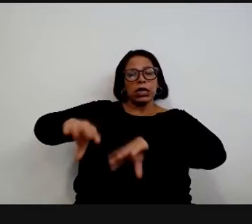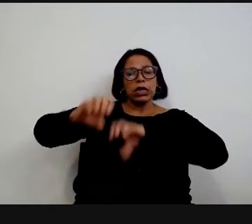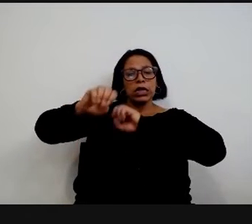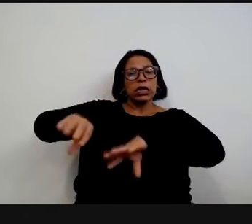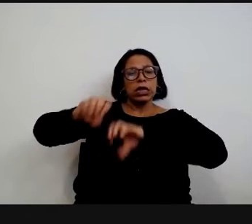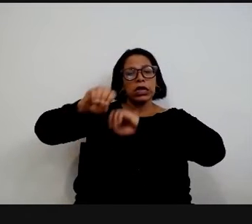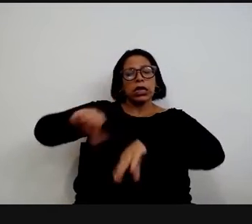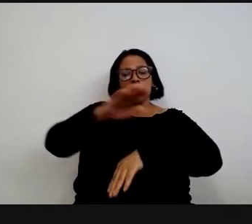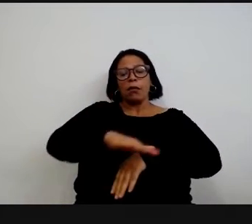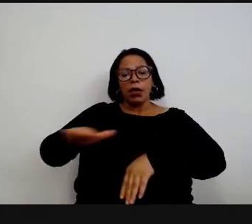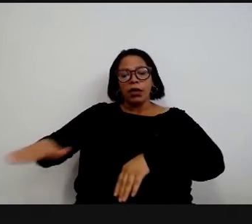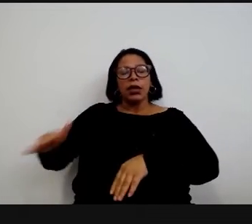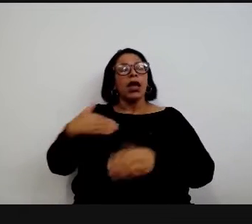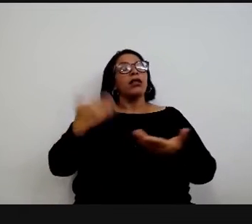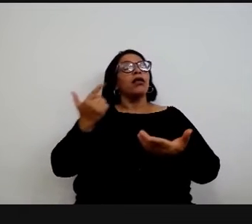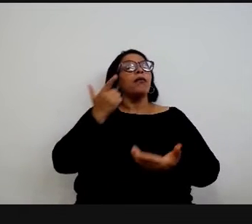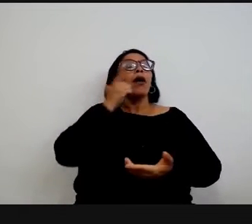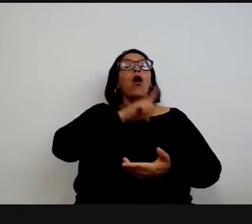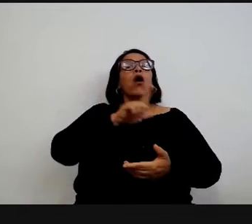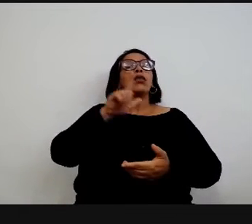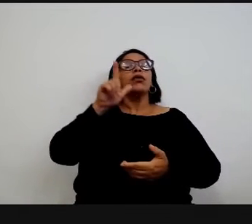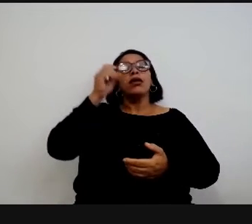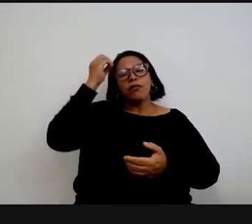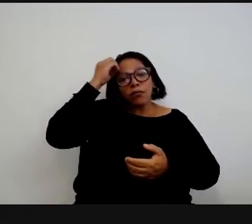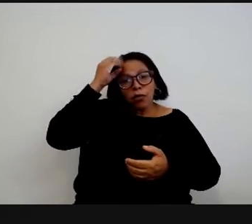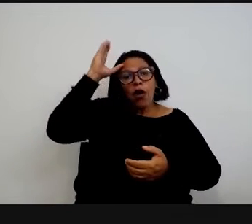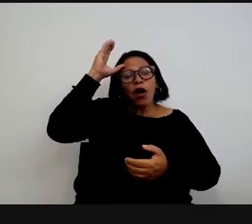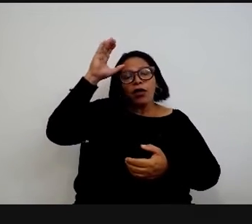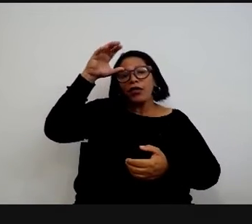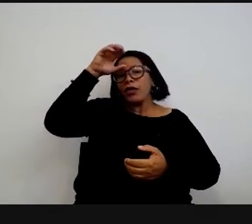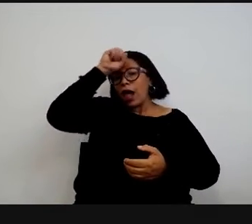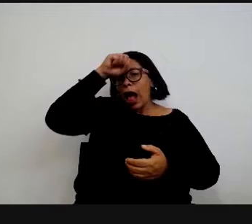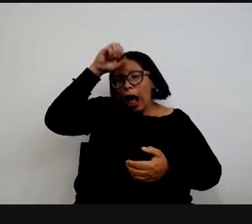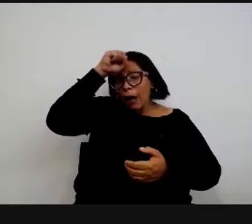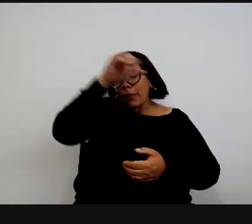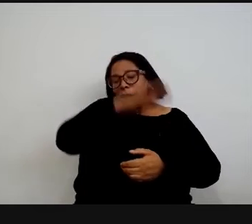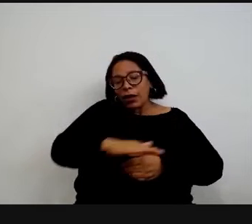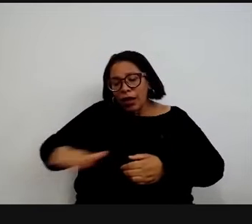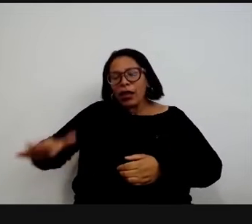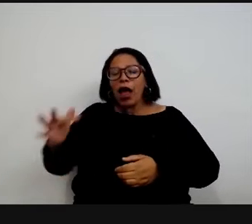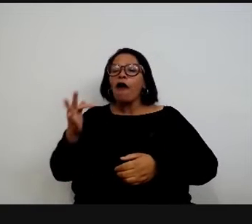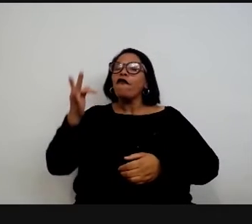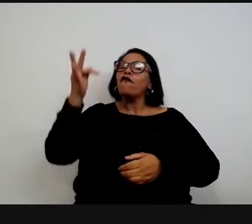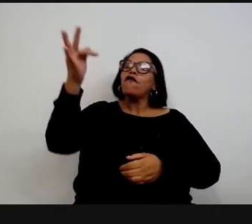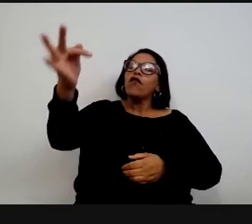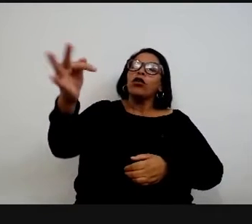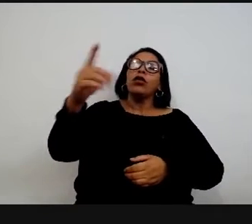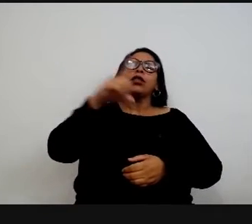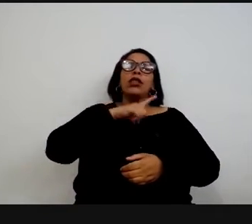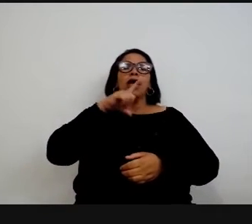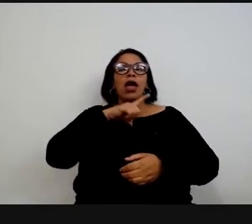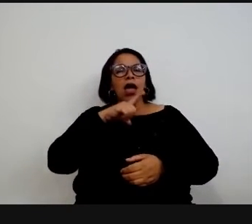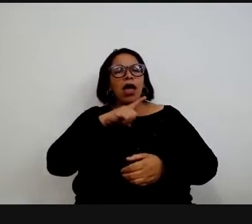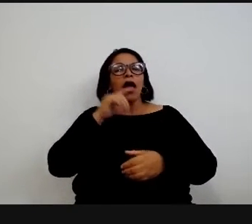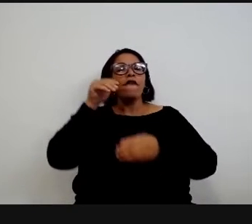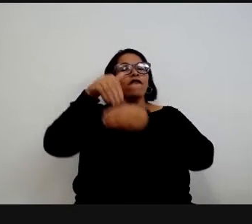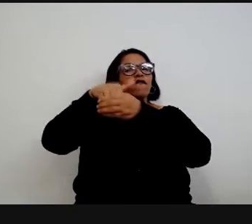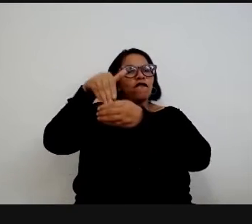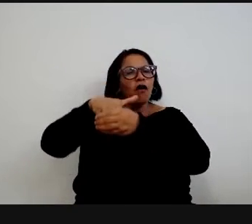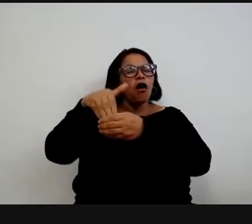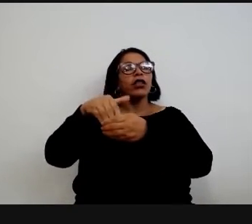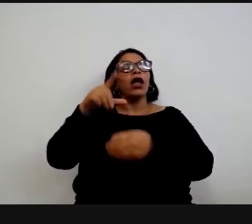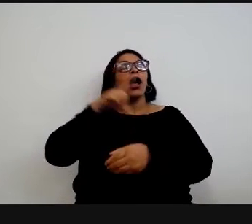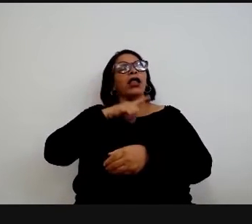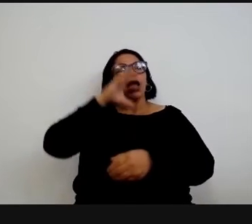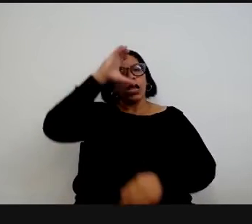de cidadania para que as crianças possam, né, quando, no futuro, quando estiverem assim, aptas a